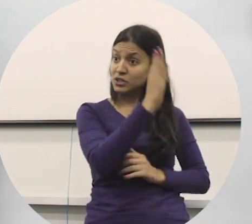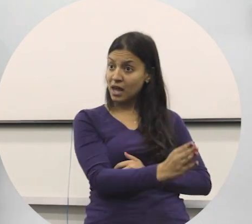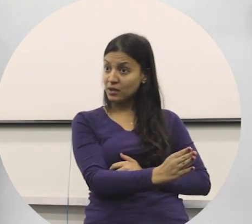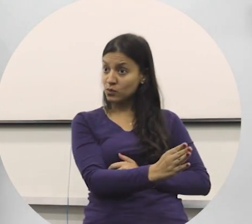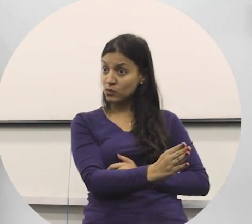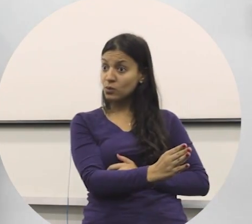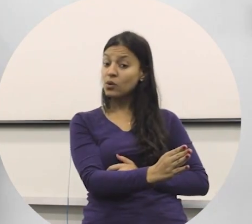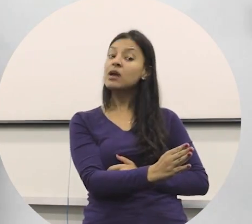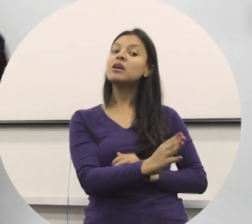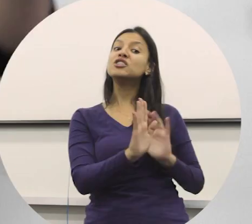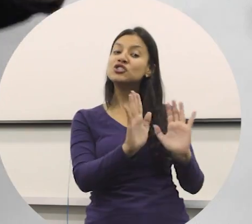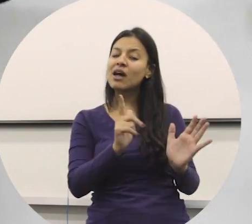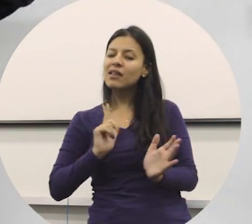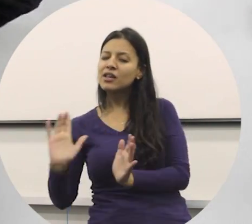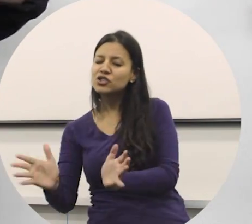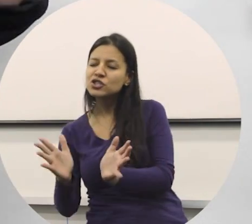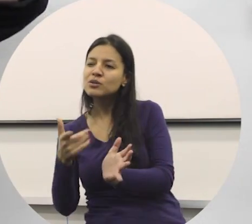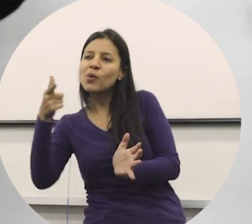outra língua.